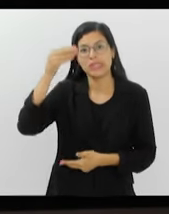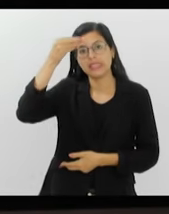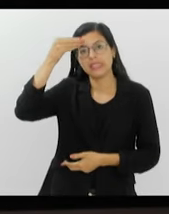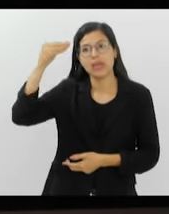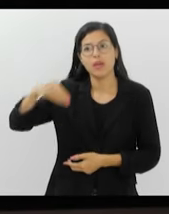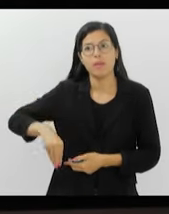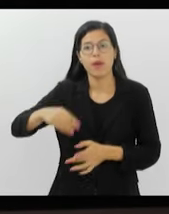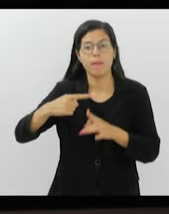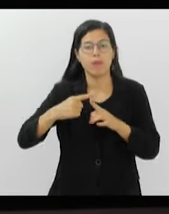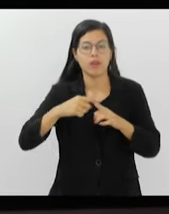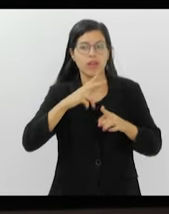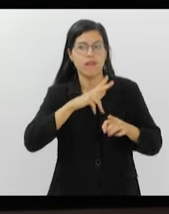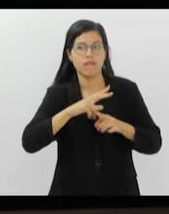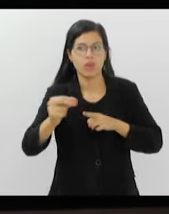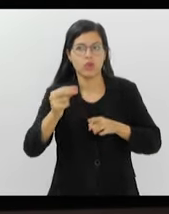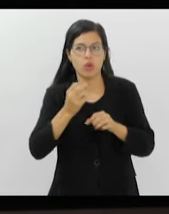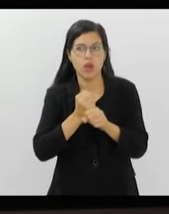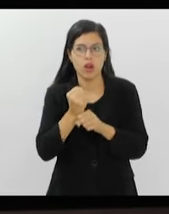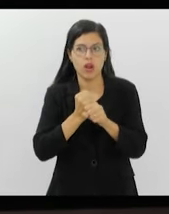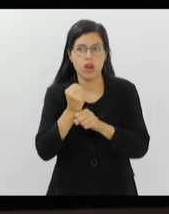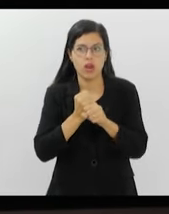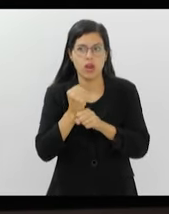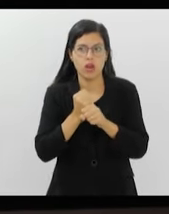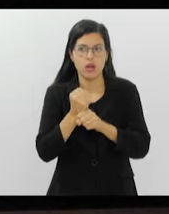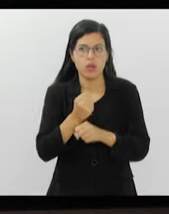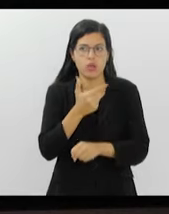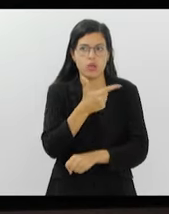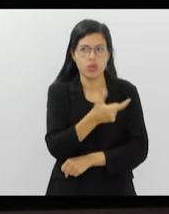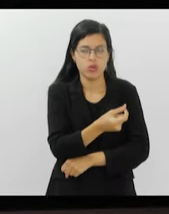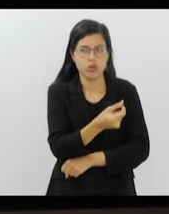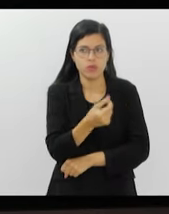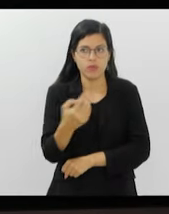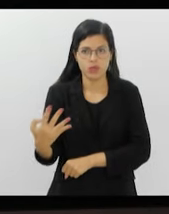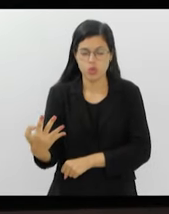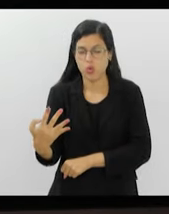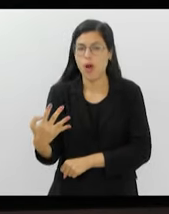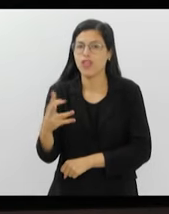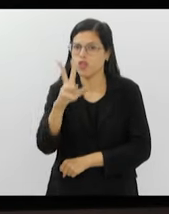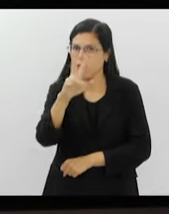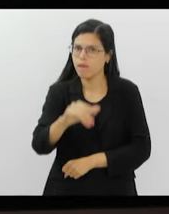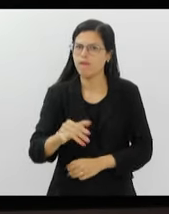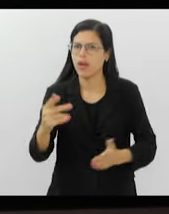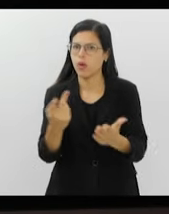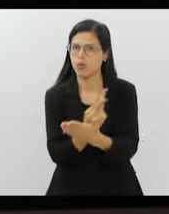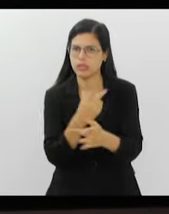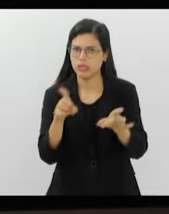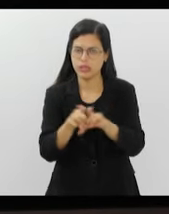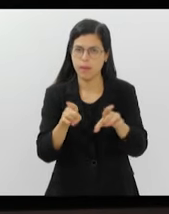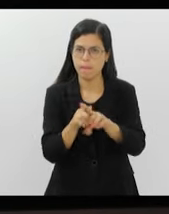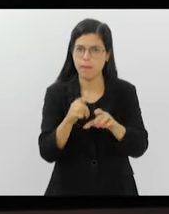de 202 vai pavimentar vitórias ainda maiores em